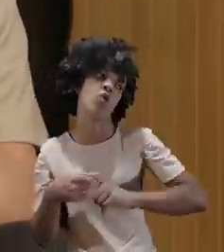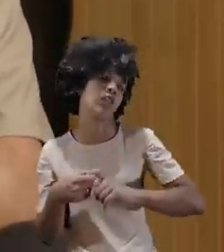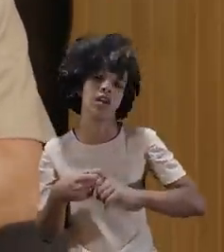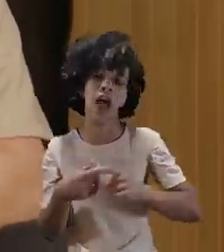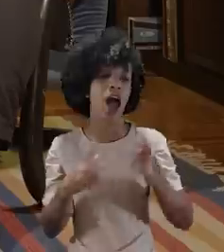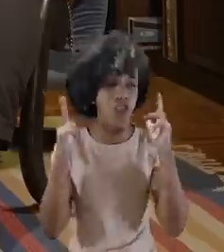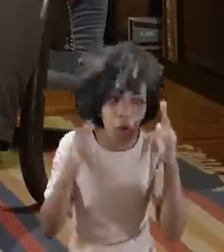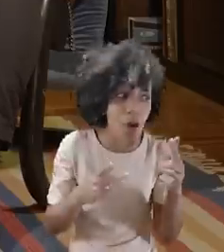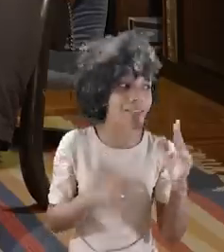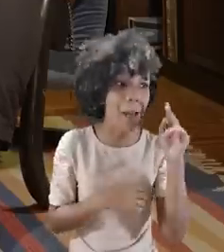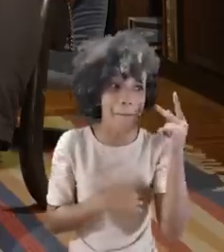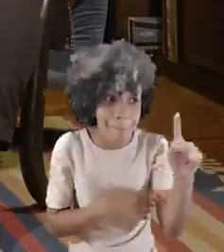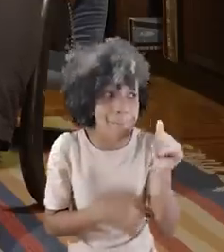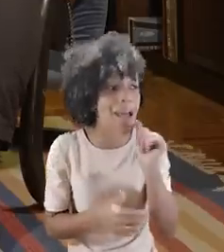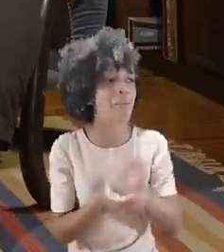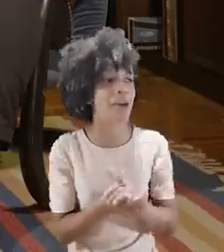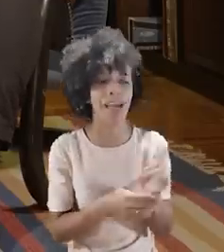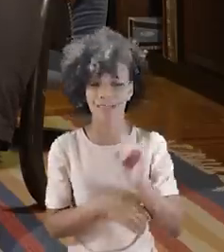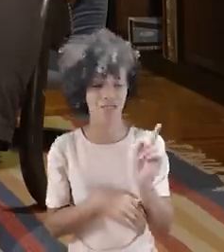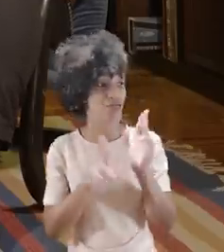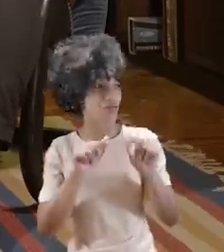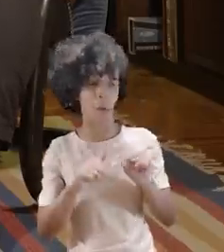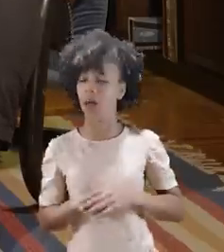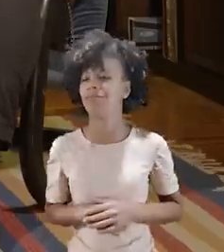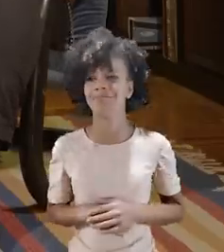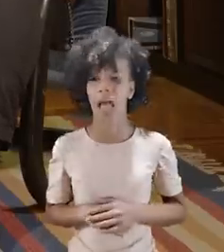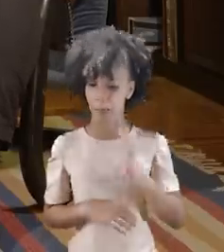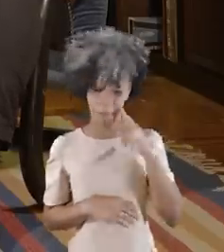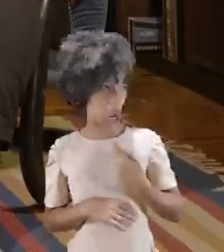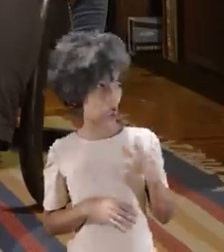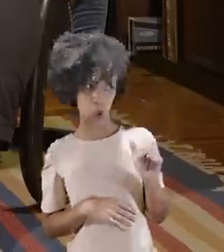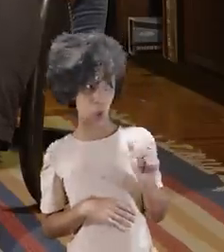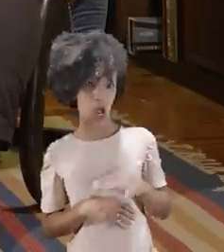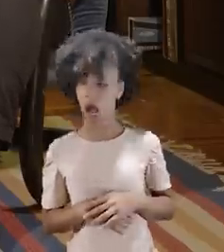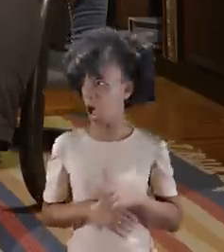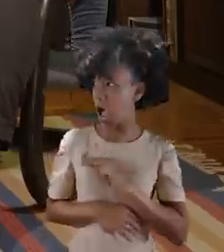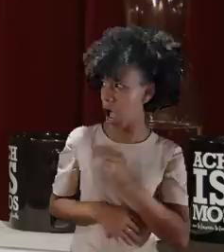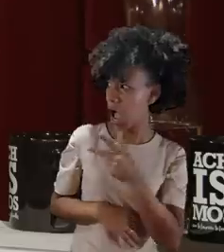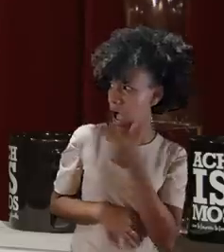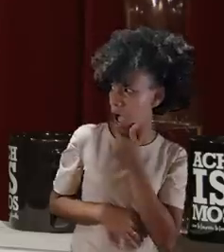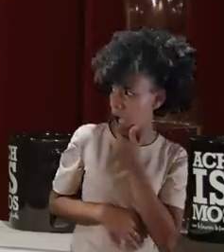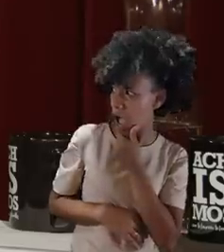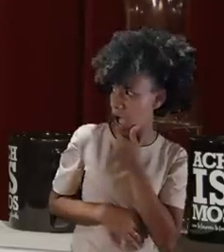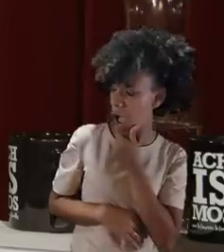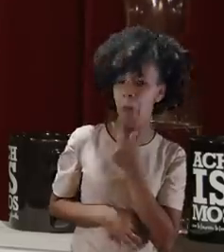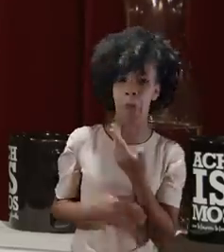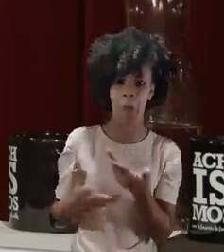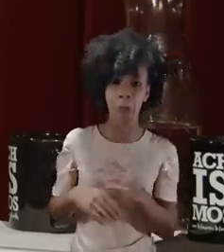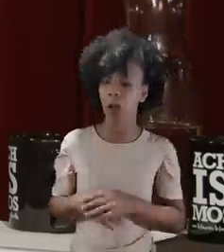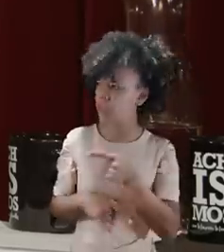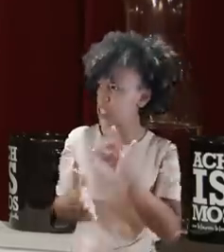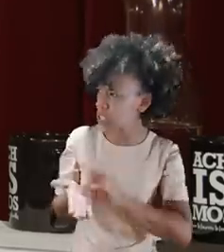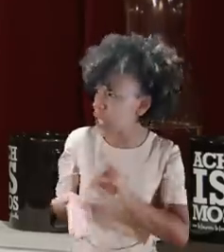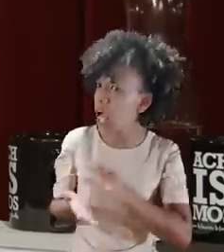para as mulheres né para você isso é bom olha só e você na verdade